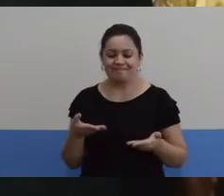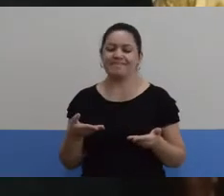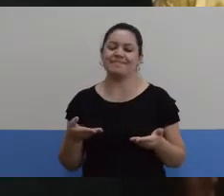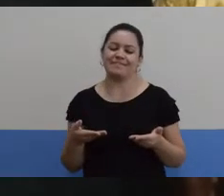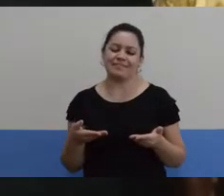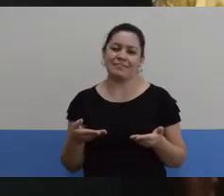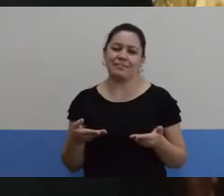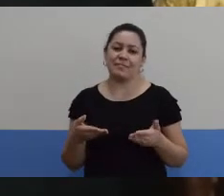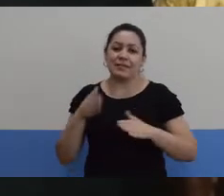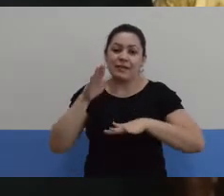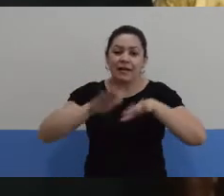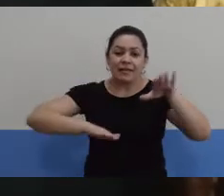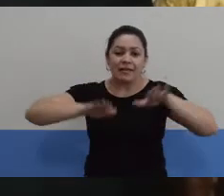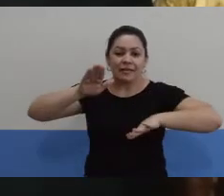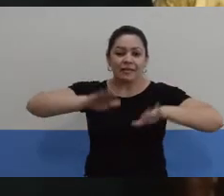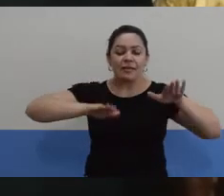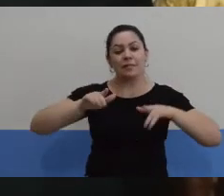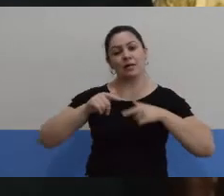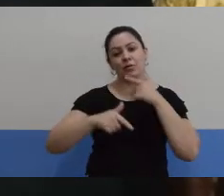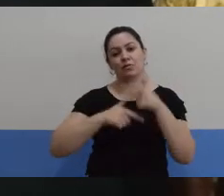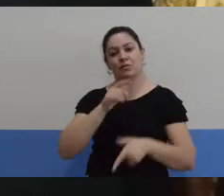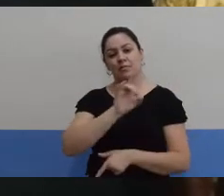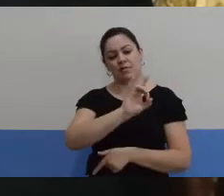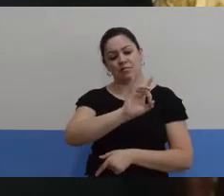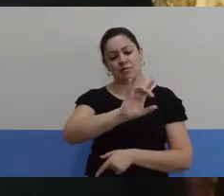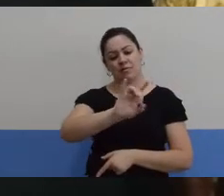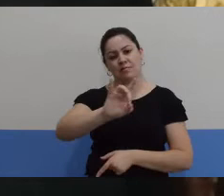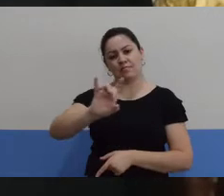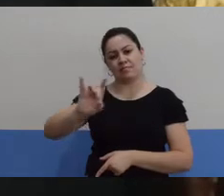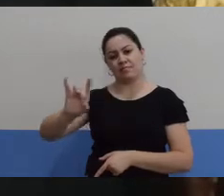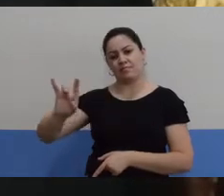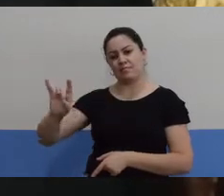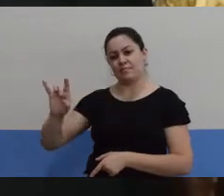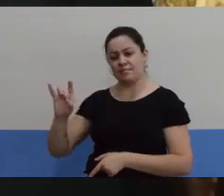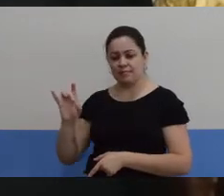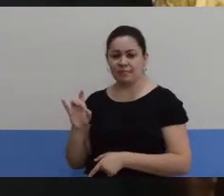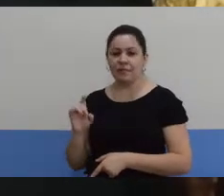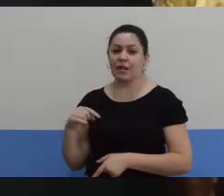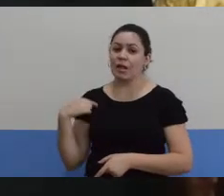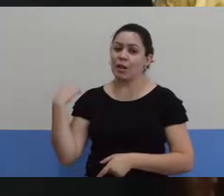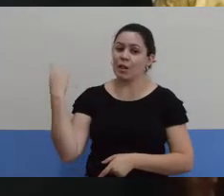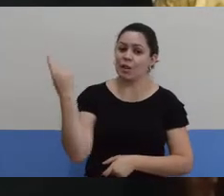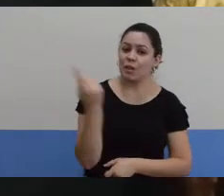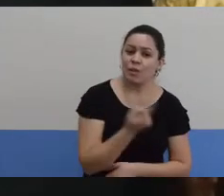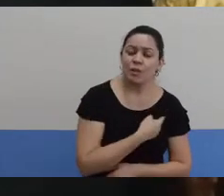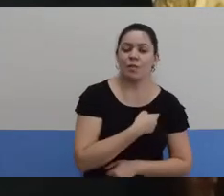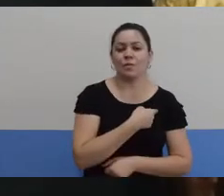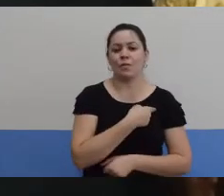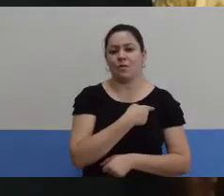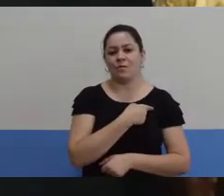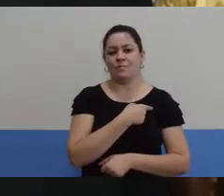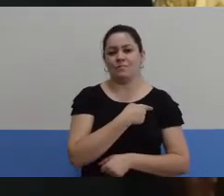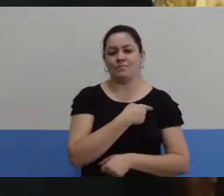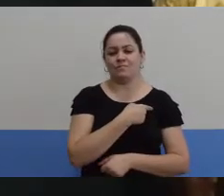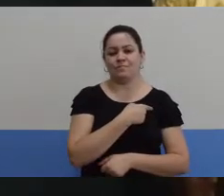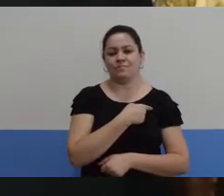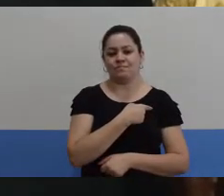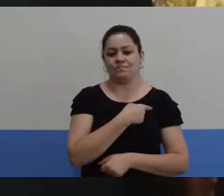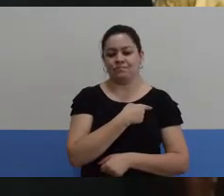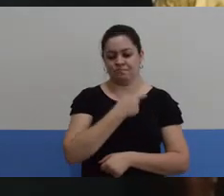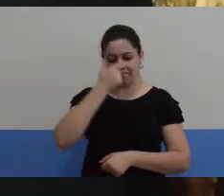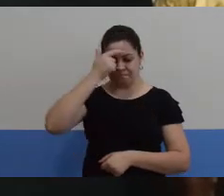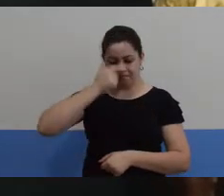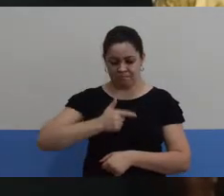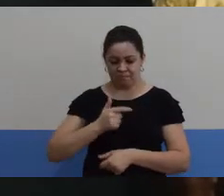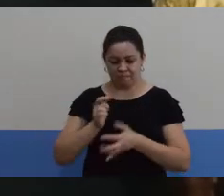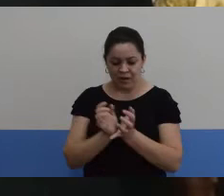depende do trabalho que você fizer, depende do trabalho que nós fizermos enquanto membros